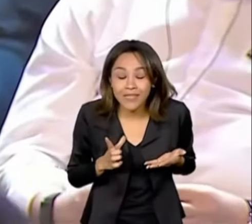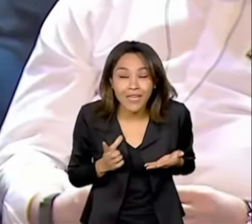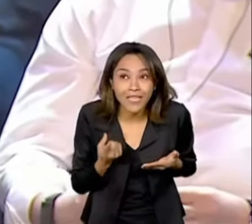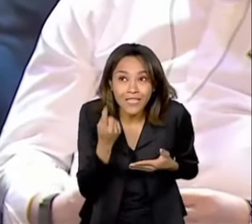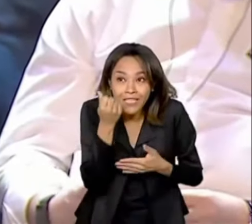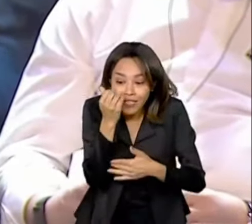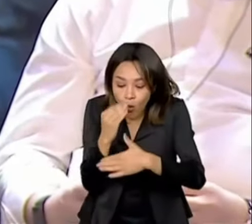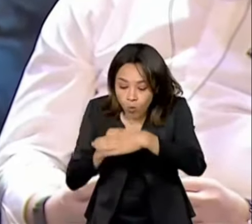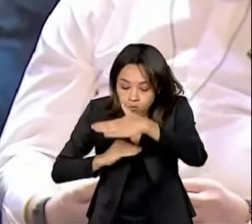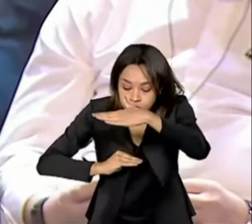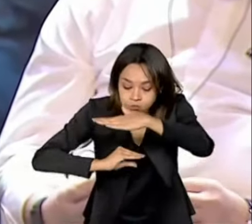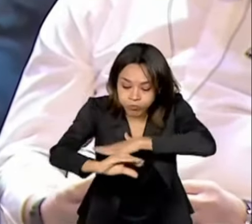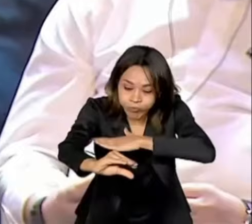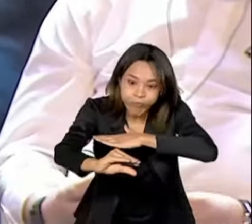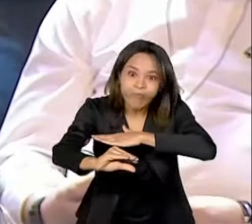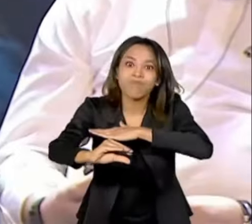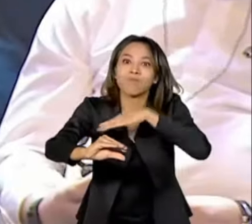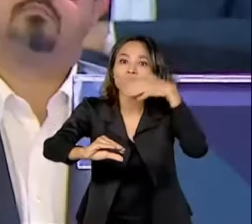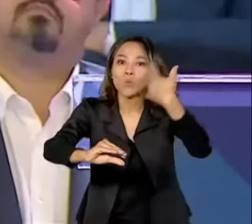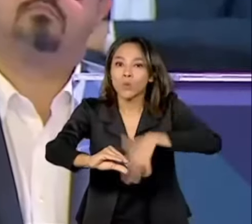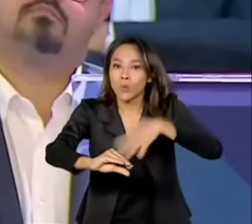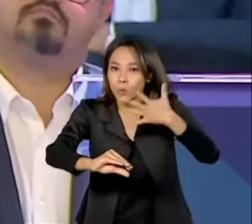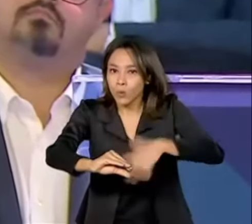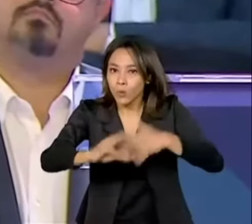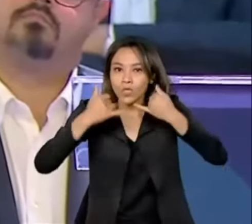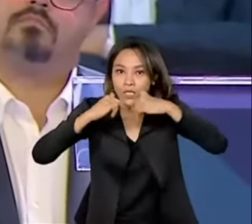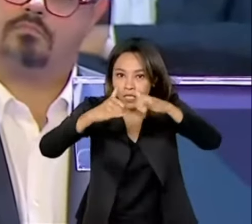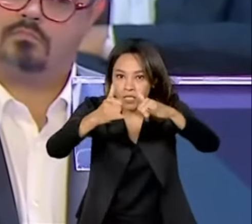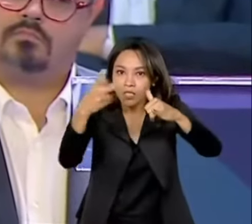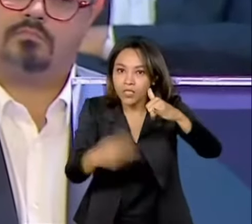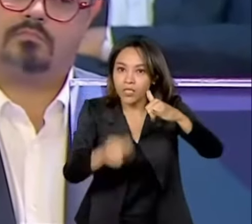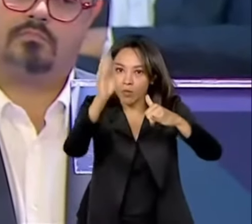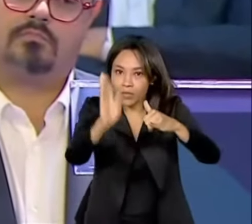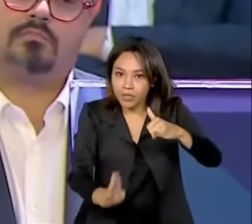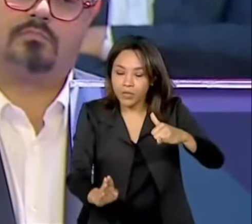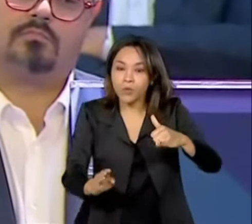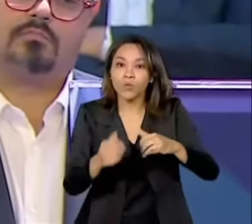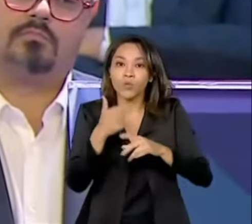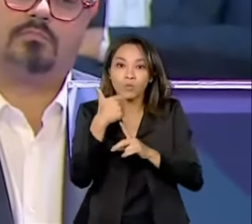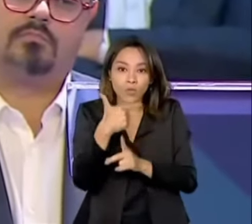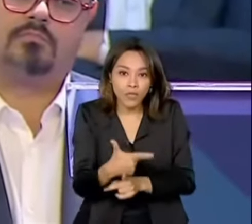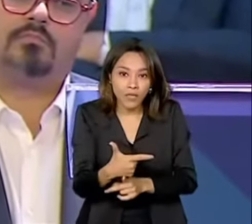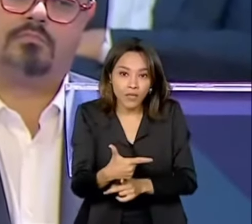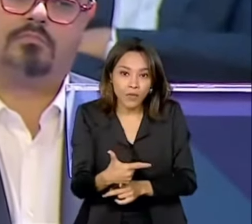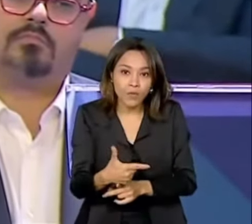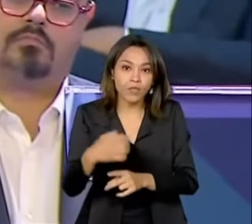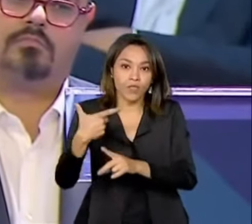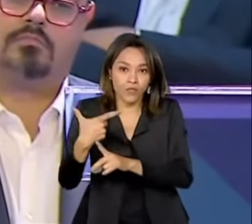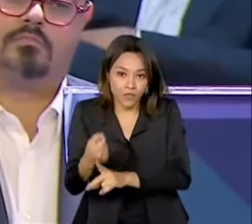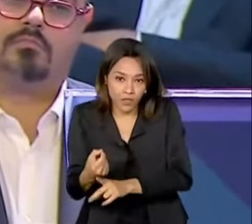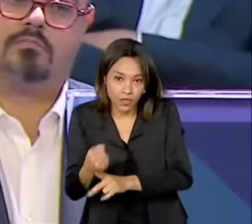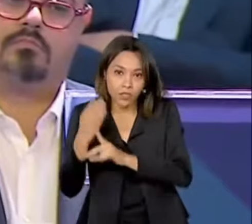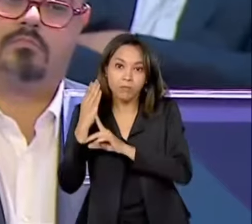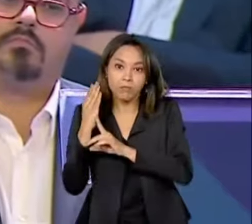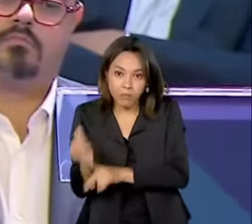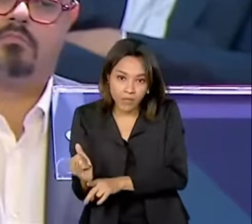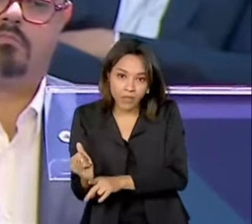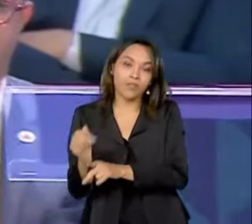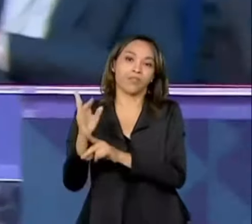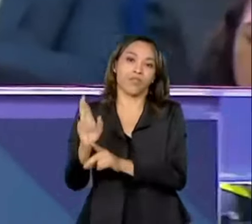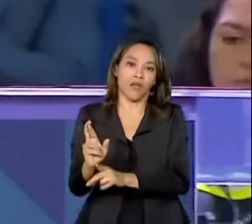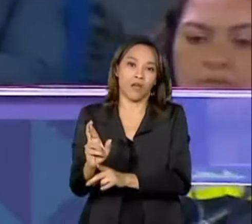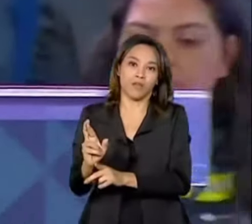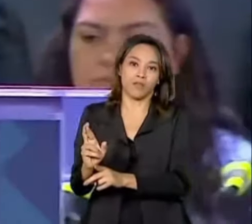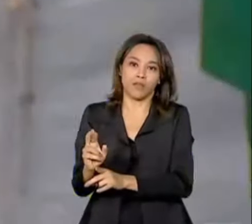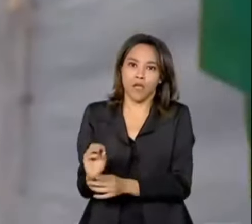em energia renovável no Brasil são 220 bilhões de reais.